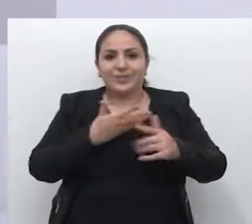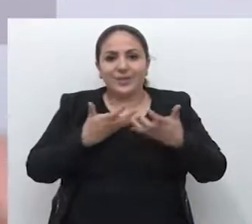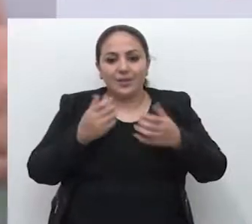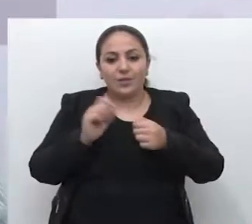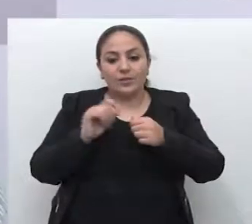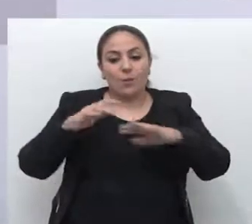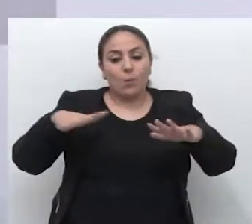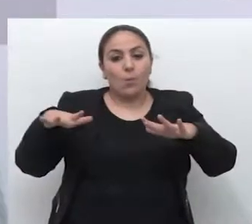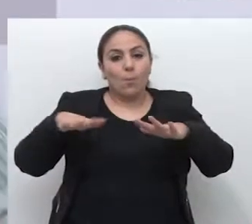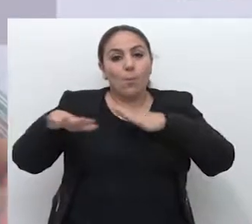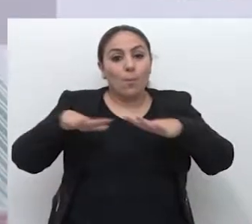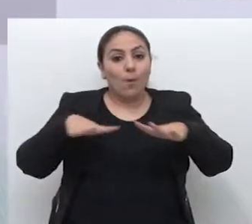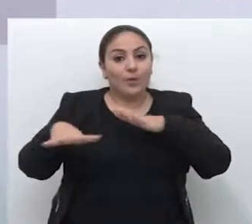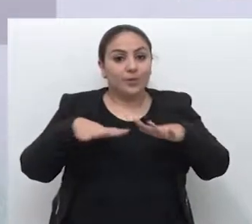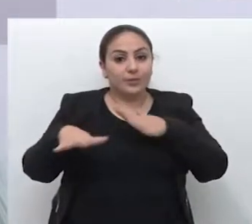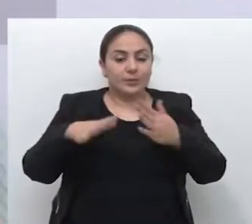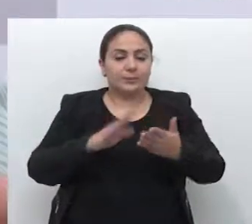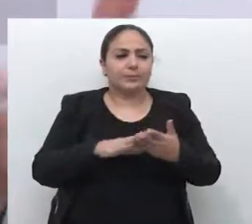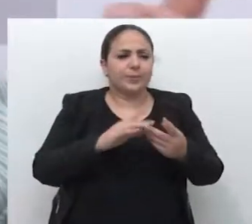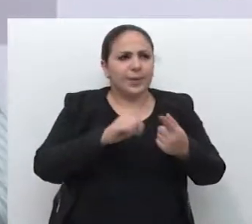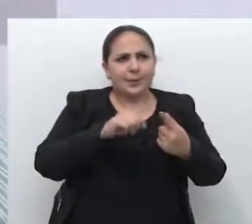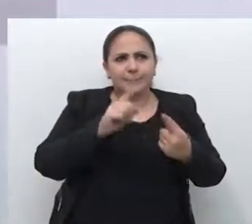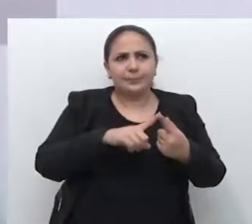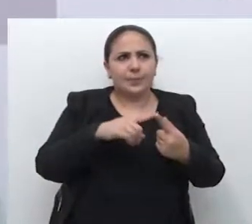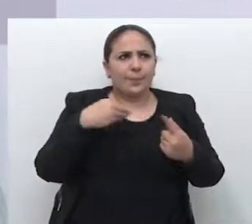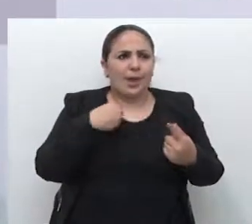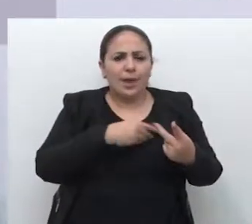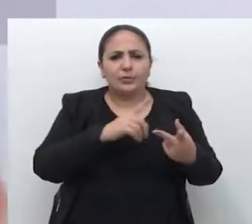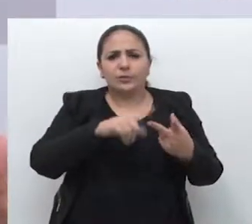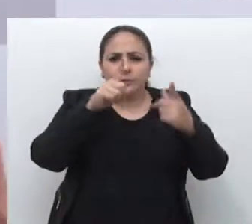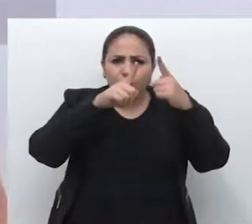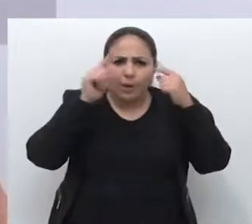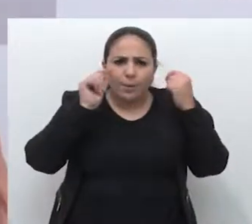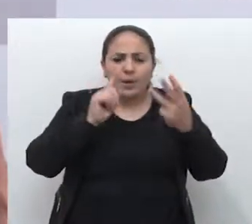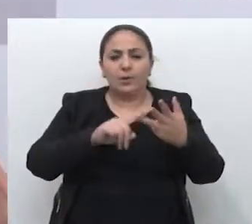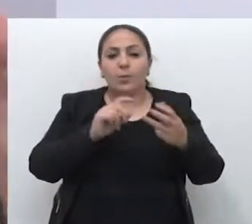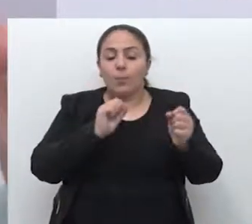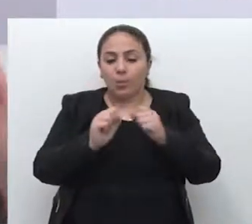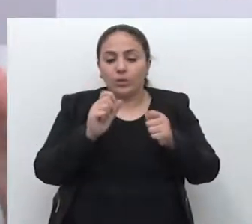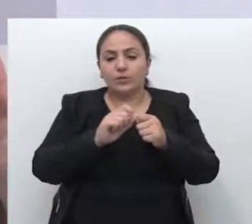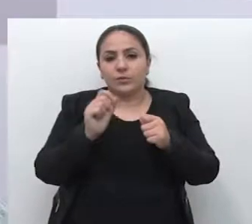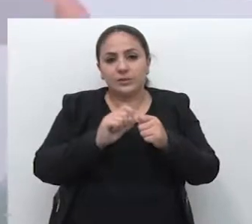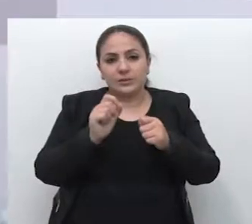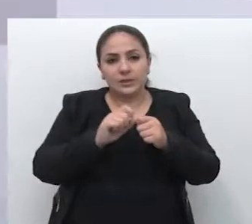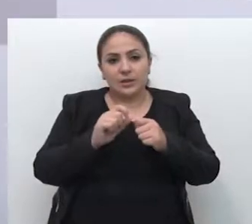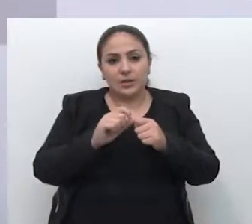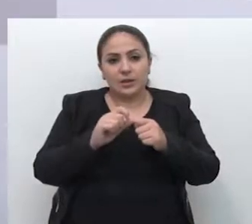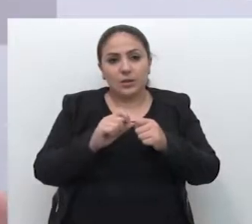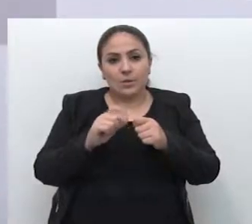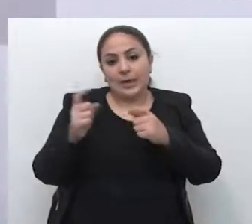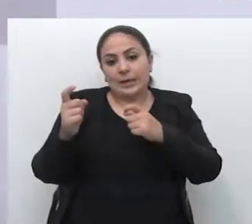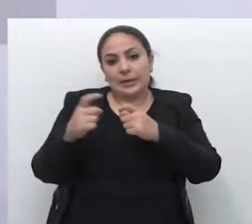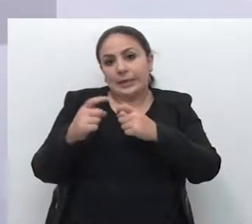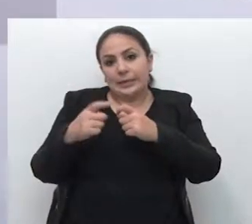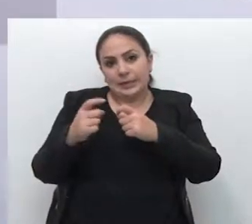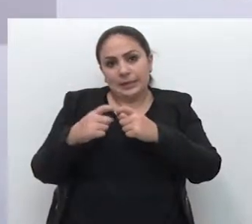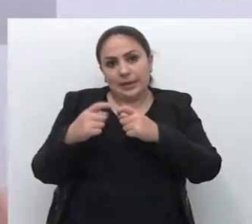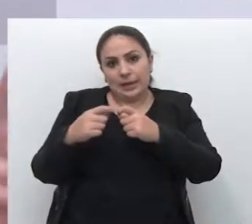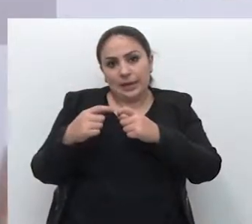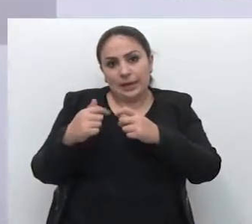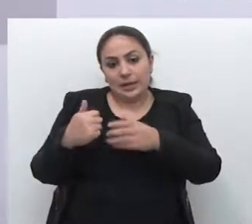assistentes sociais, psicólogos, médicos, enfermeiros, né? E que podem sim fazer um ambulatório e ir lá na